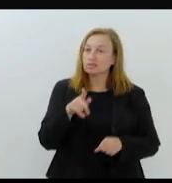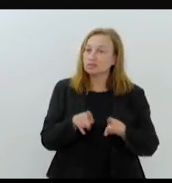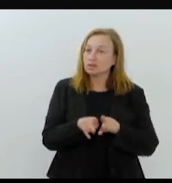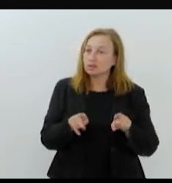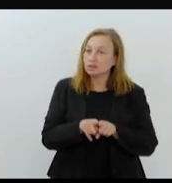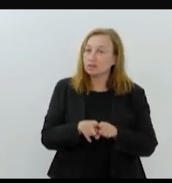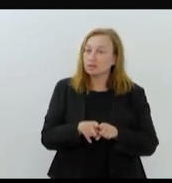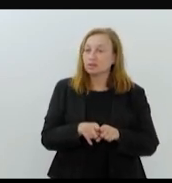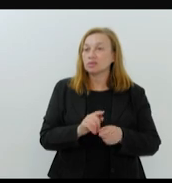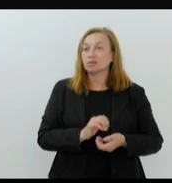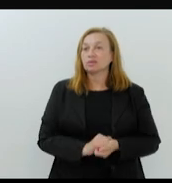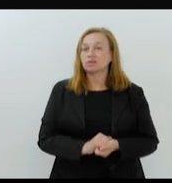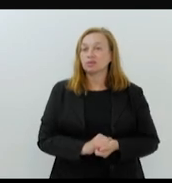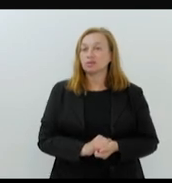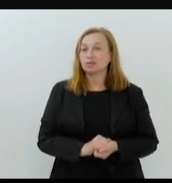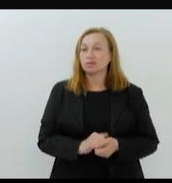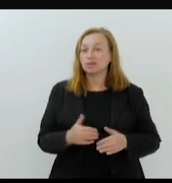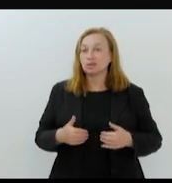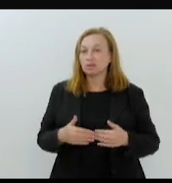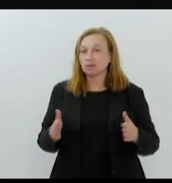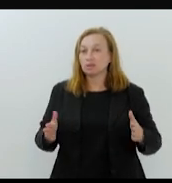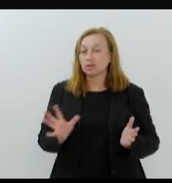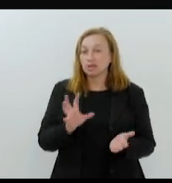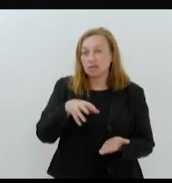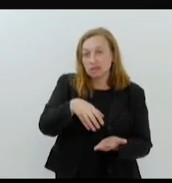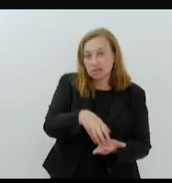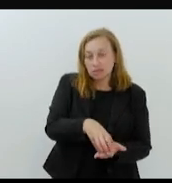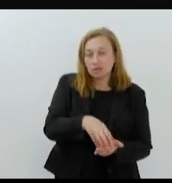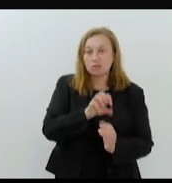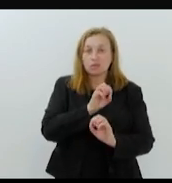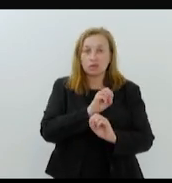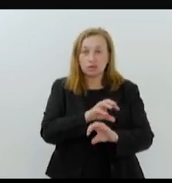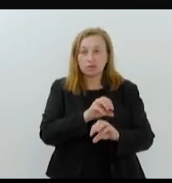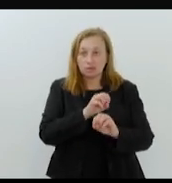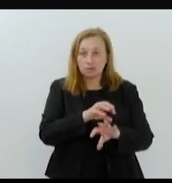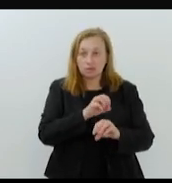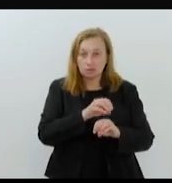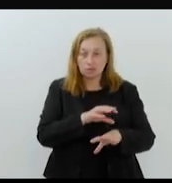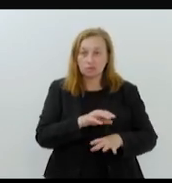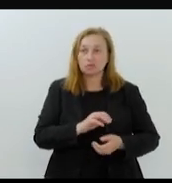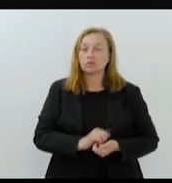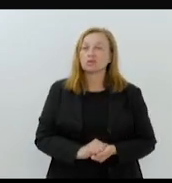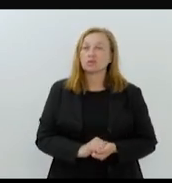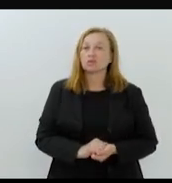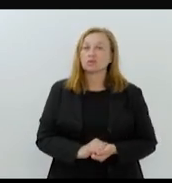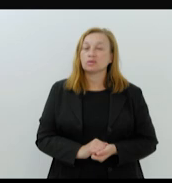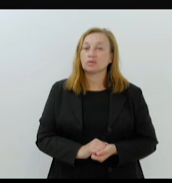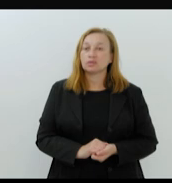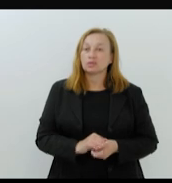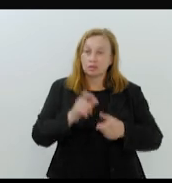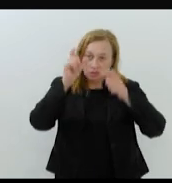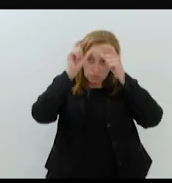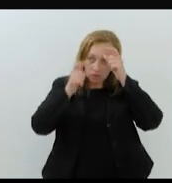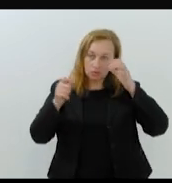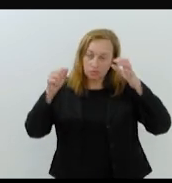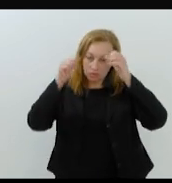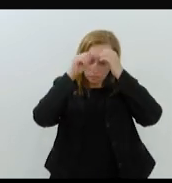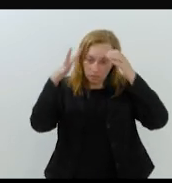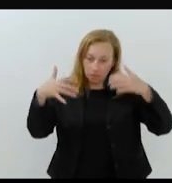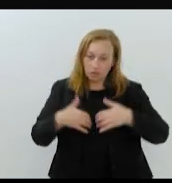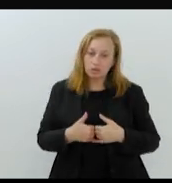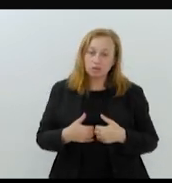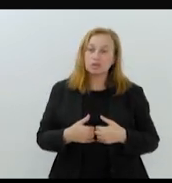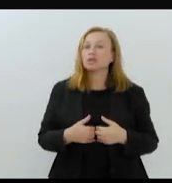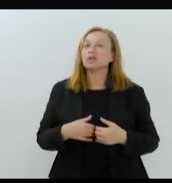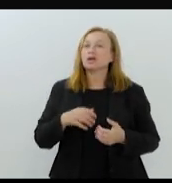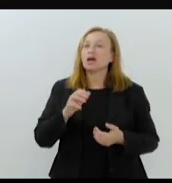a respeito da inauguração de um centro educacional para o transtorno do espectro autista na minha cidade, Angra dos